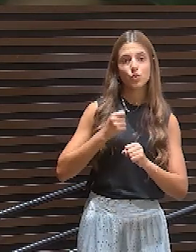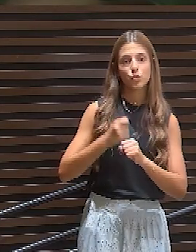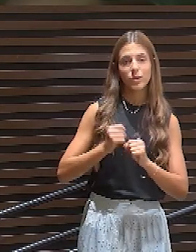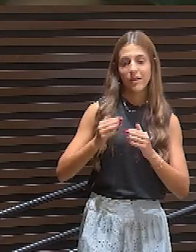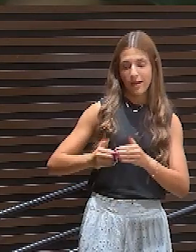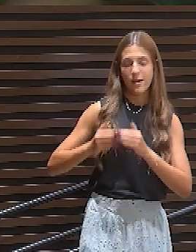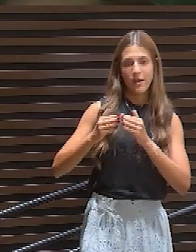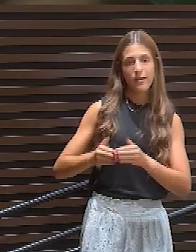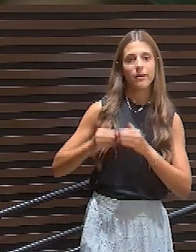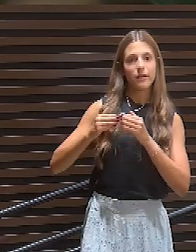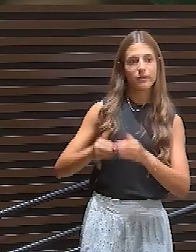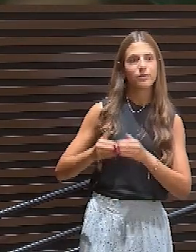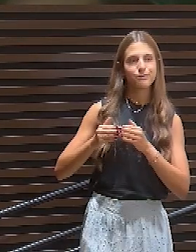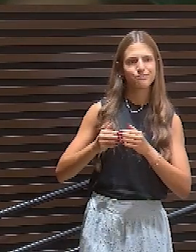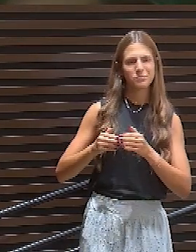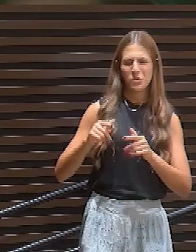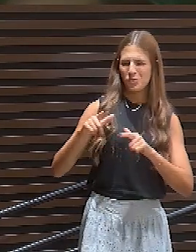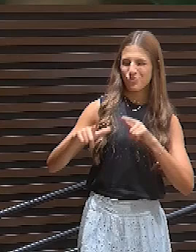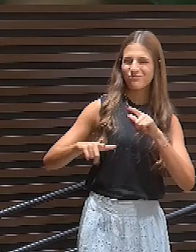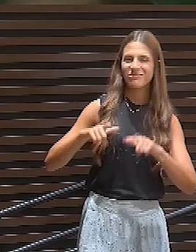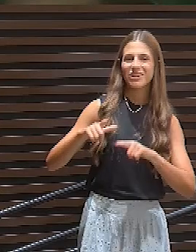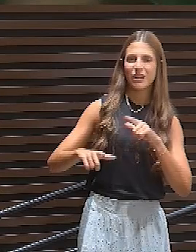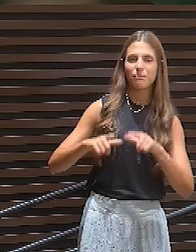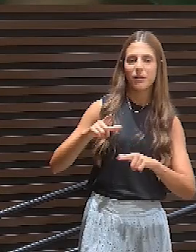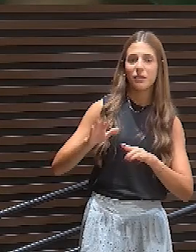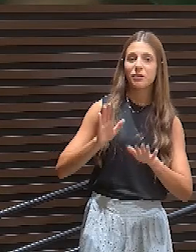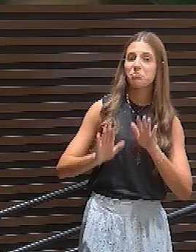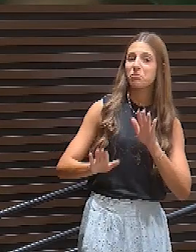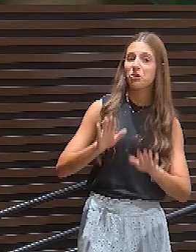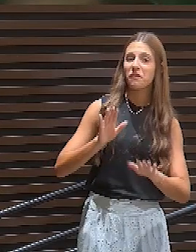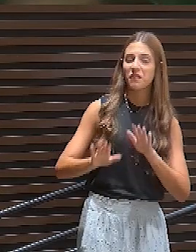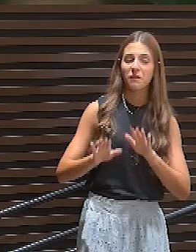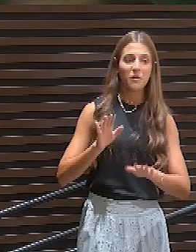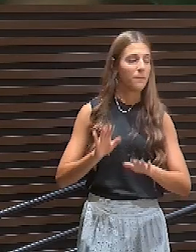tarefa provavelmente